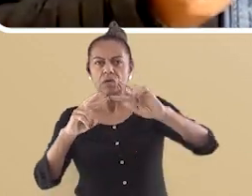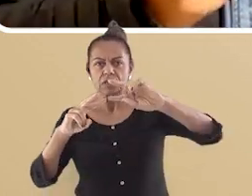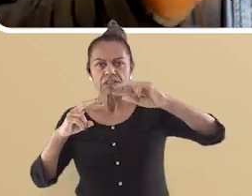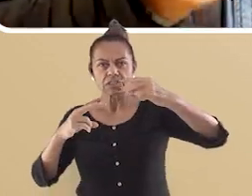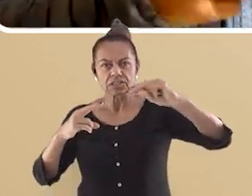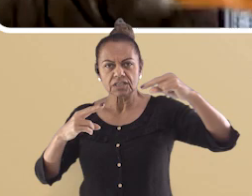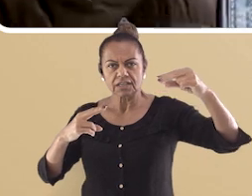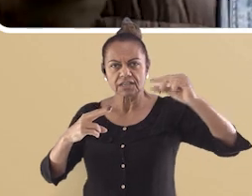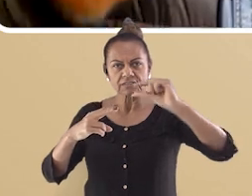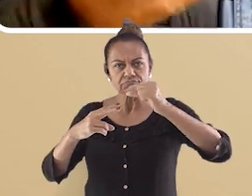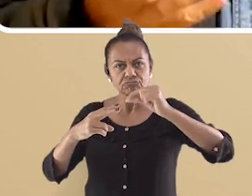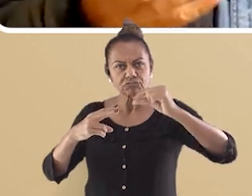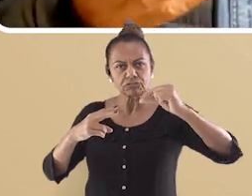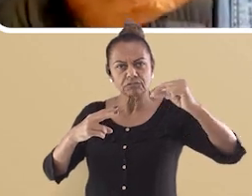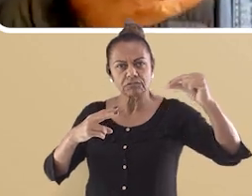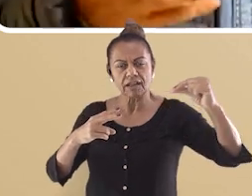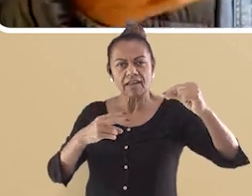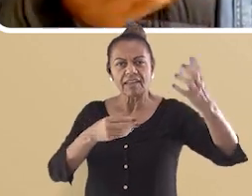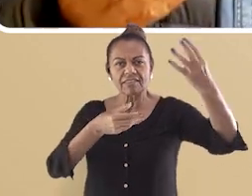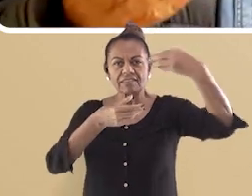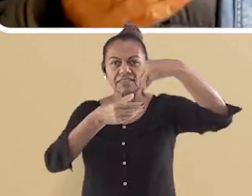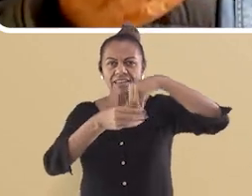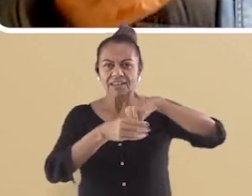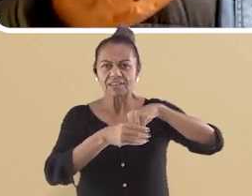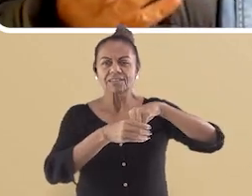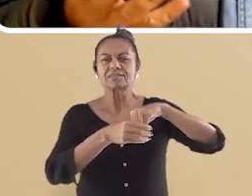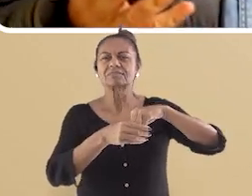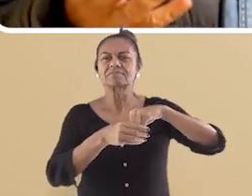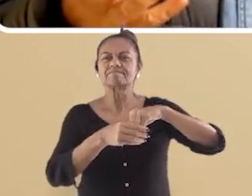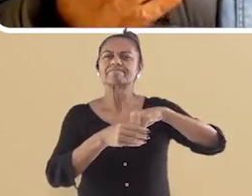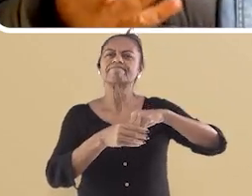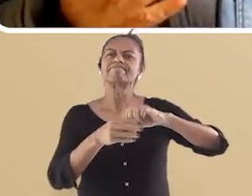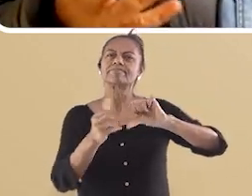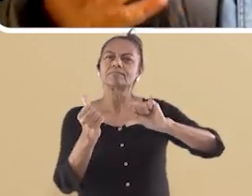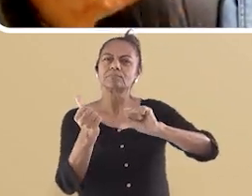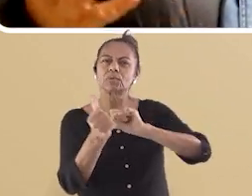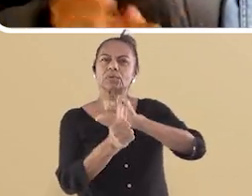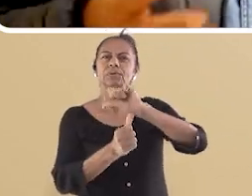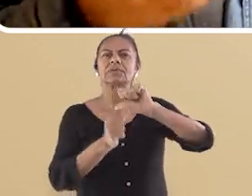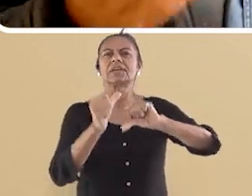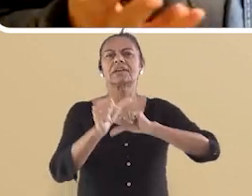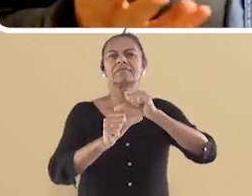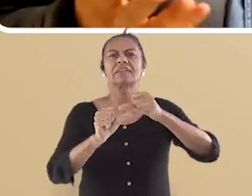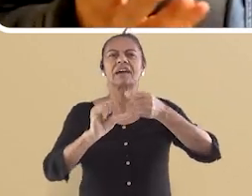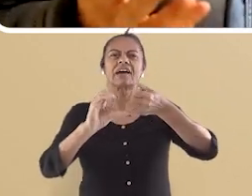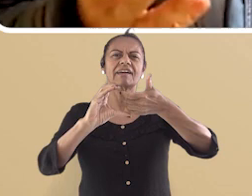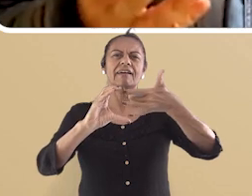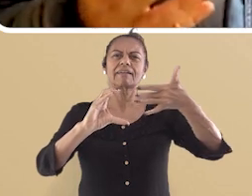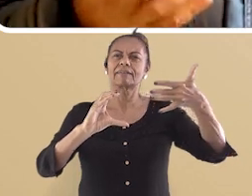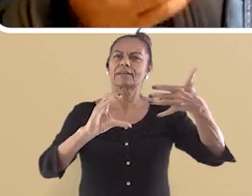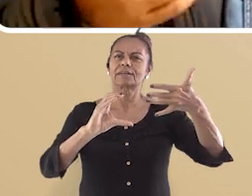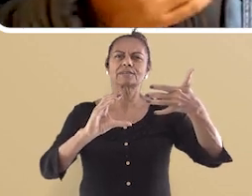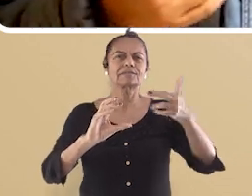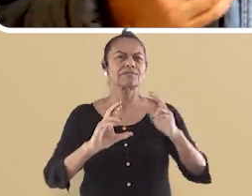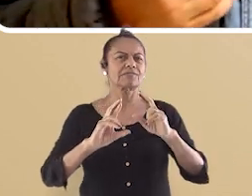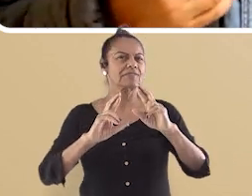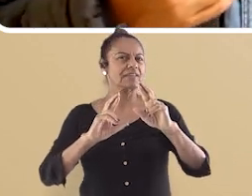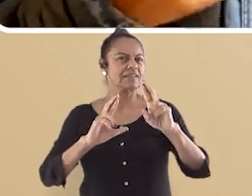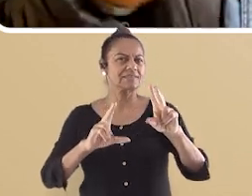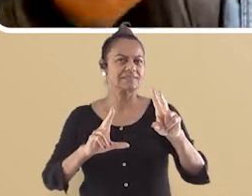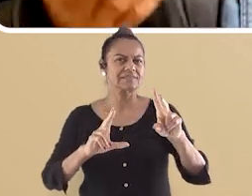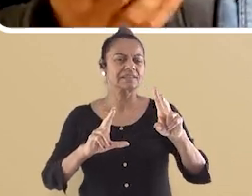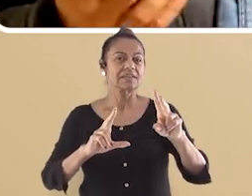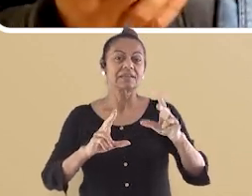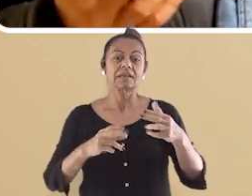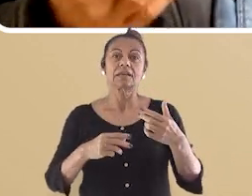numa planta que tem 30 mil genes, passasse a ser considerada dona dessa nova característica, dona dessa nova planta, o que faz com que